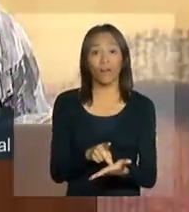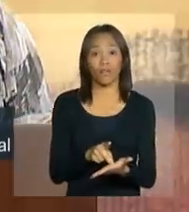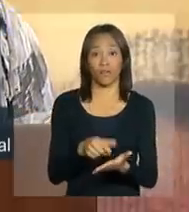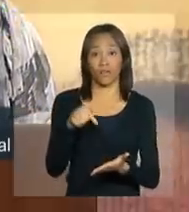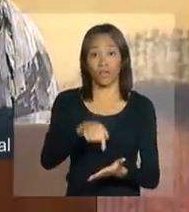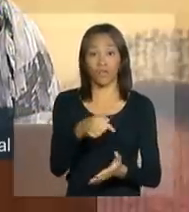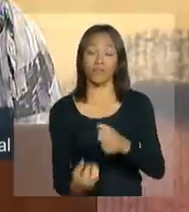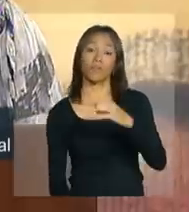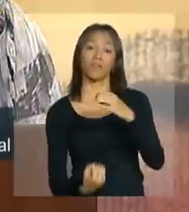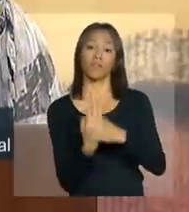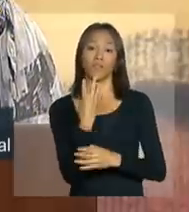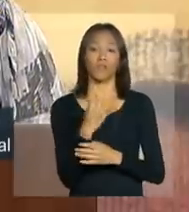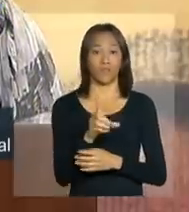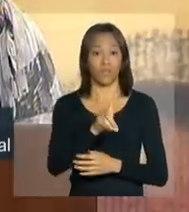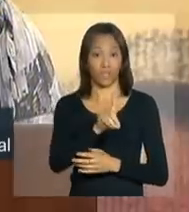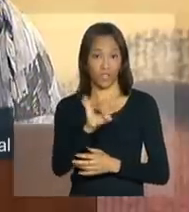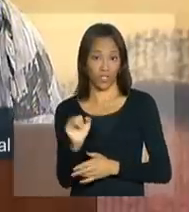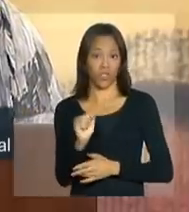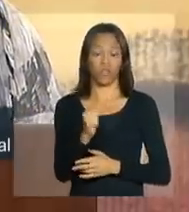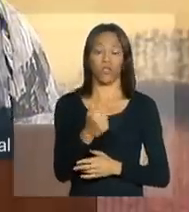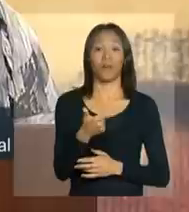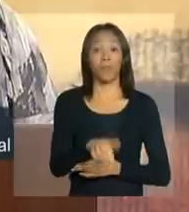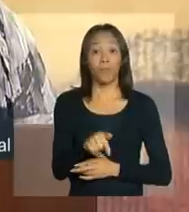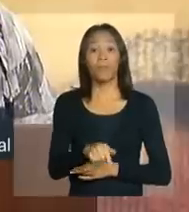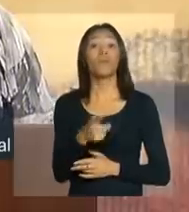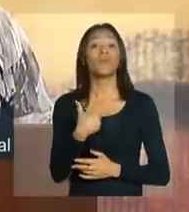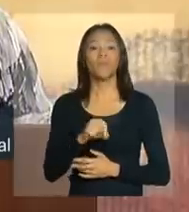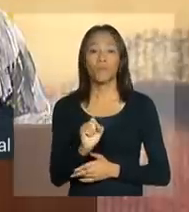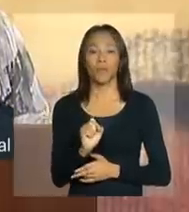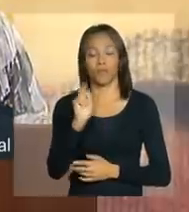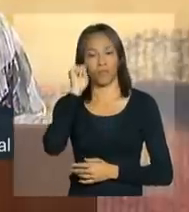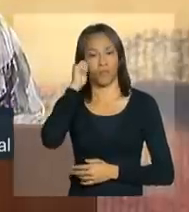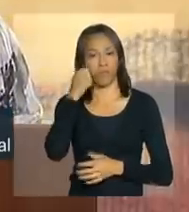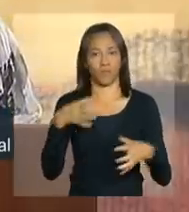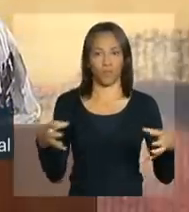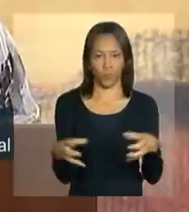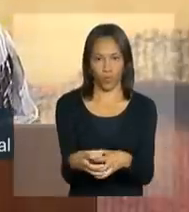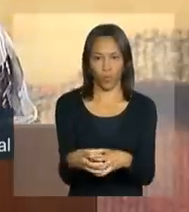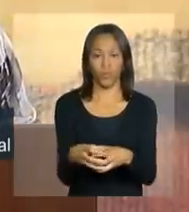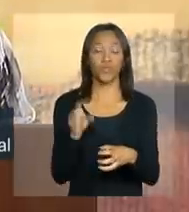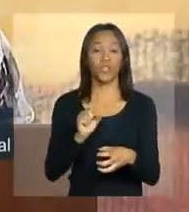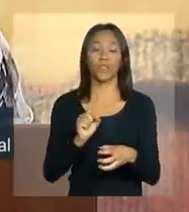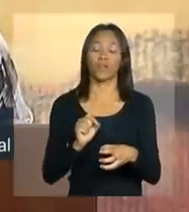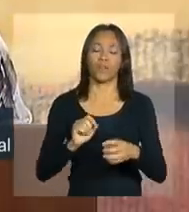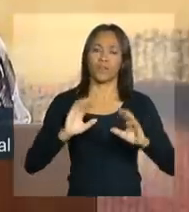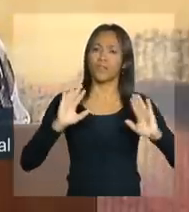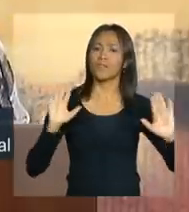dat pelo movimento negro brasileiro